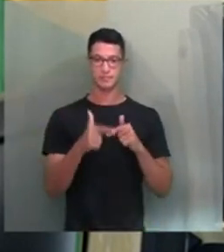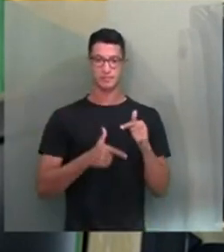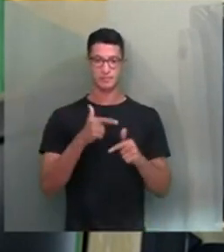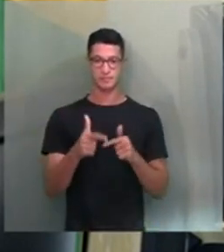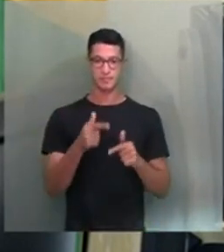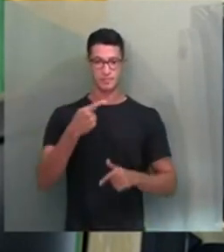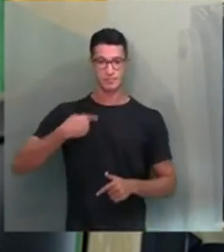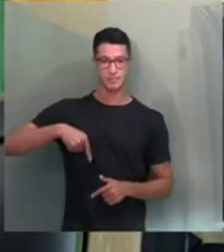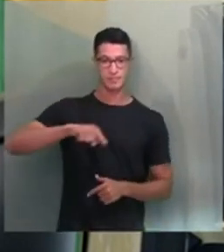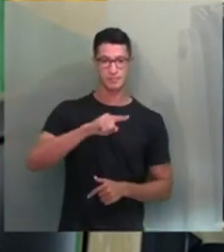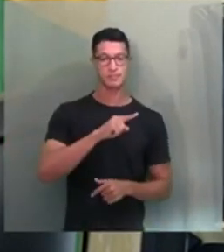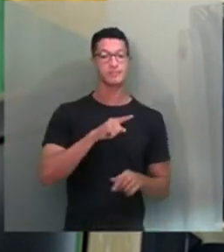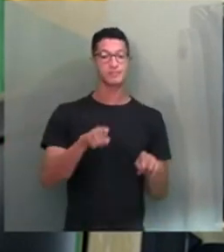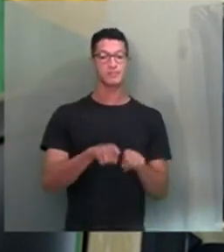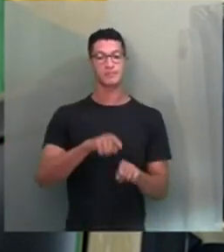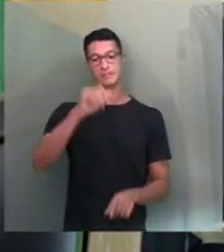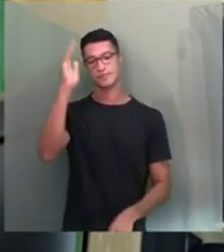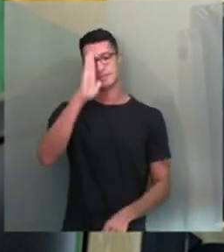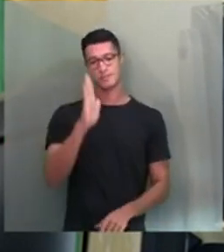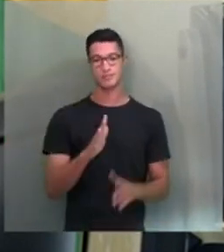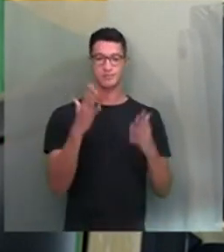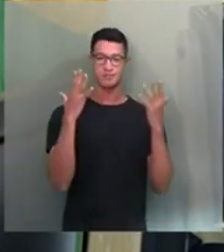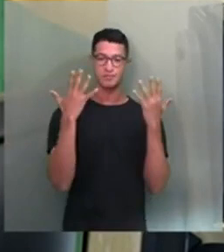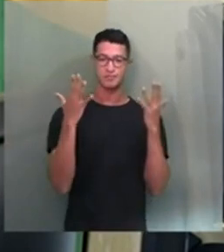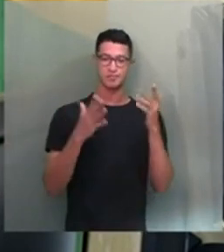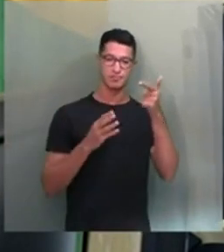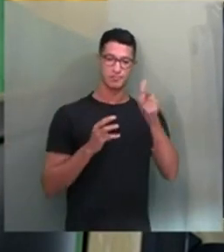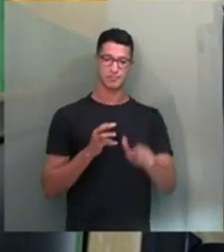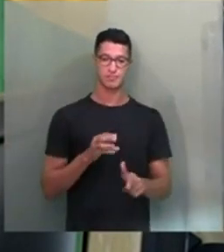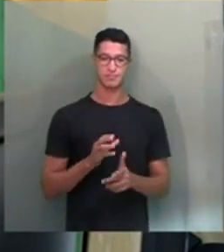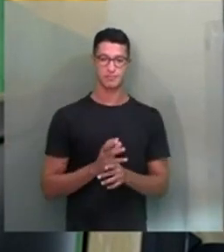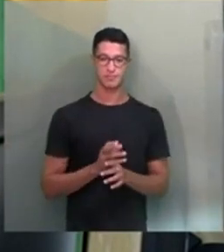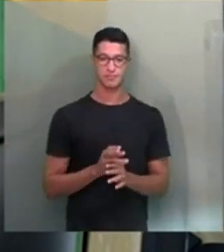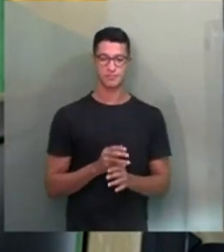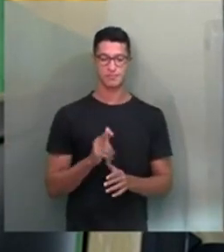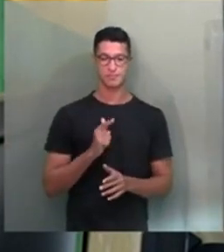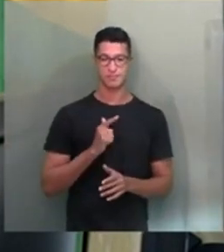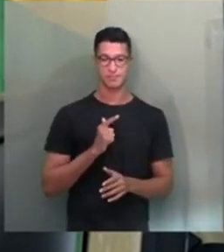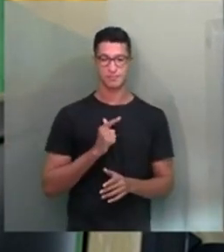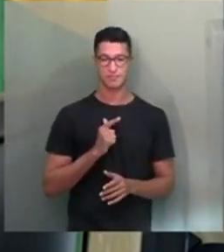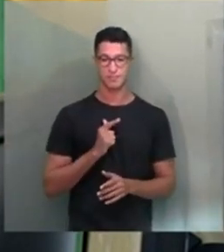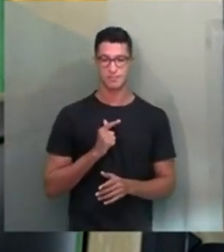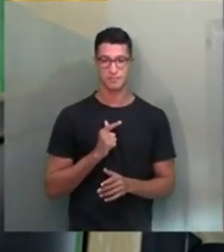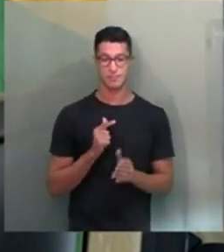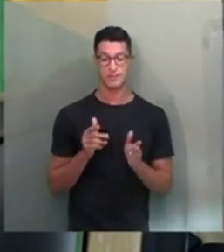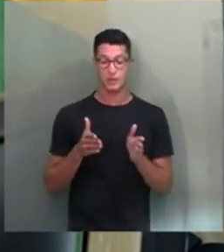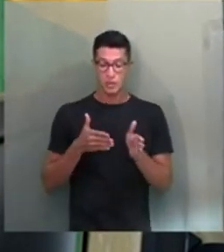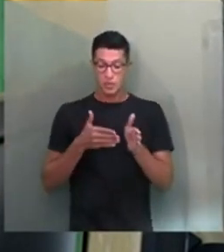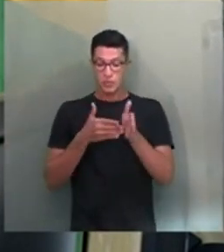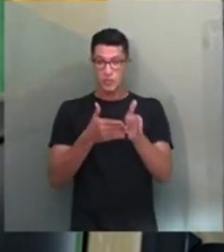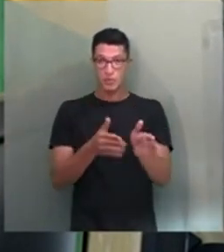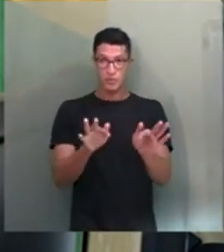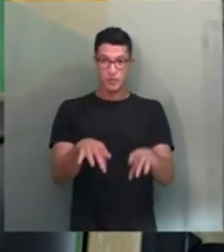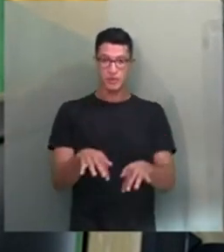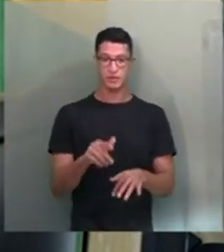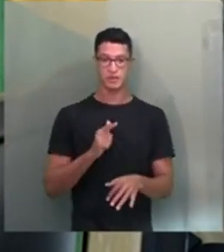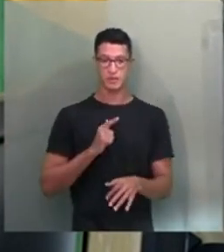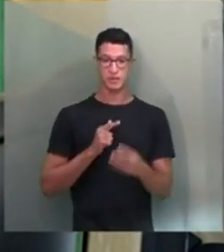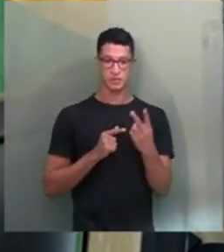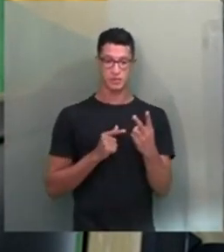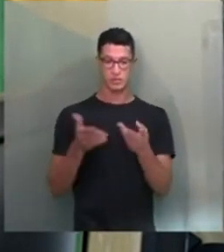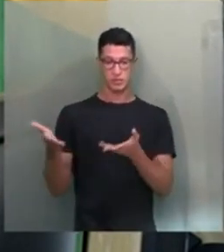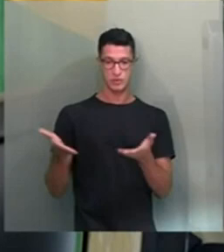nós e ao Brasil nesses últimos anos. Parabéns mais uma vez. Nós temos ainda, estamos caminhando para o final da sessão, temos